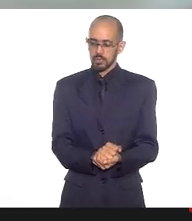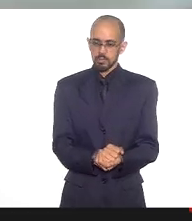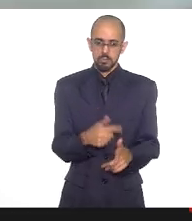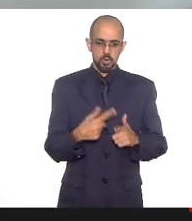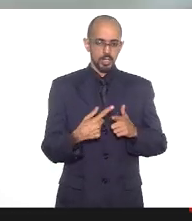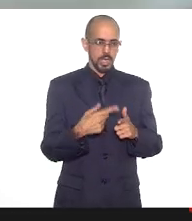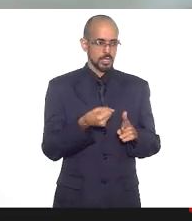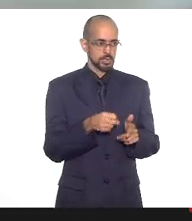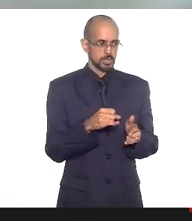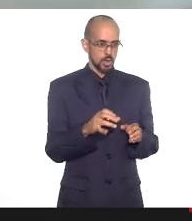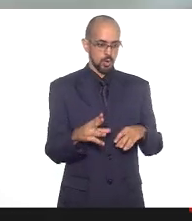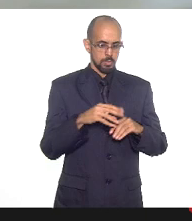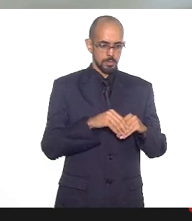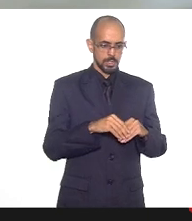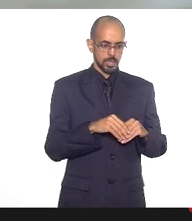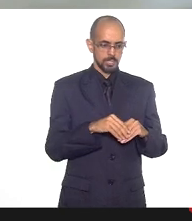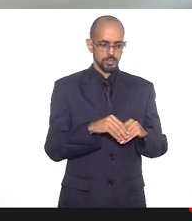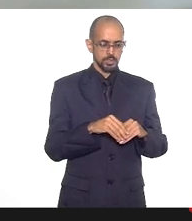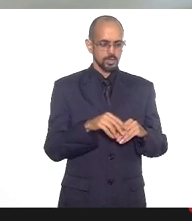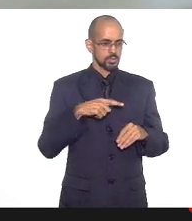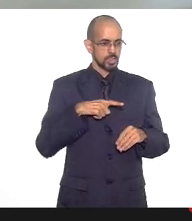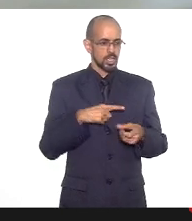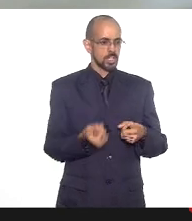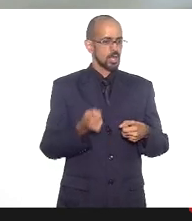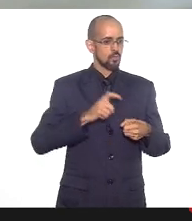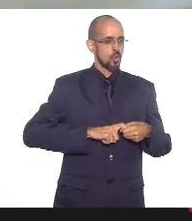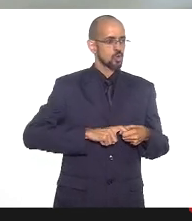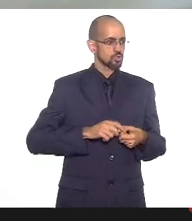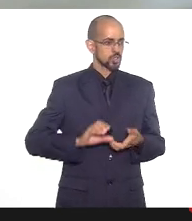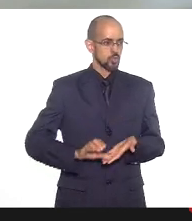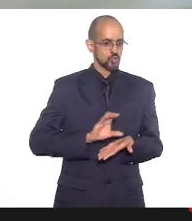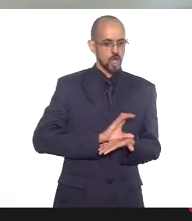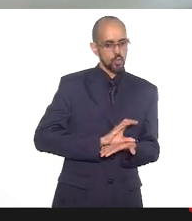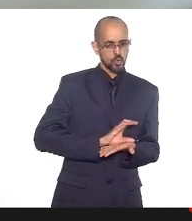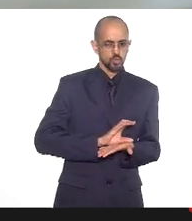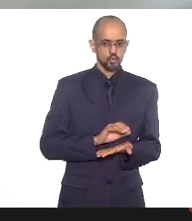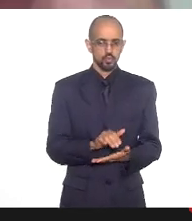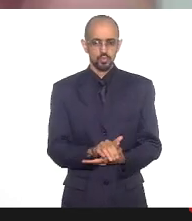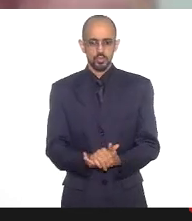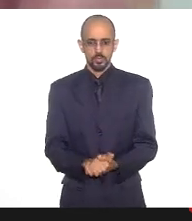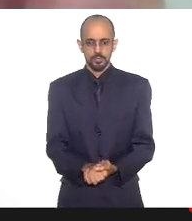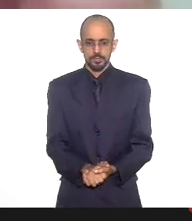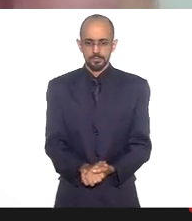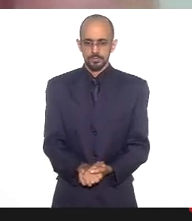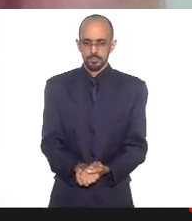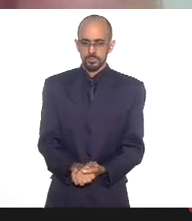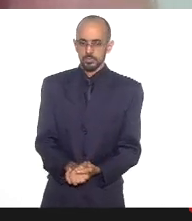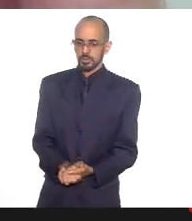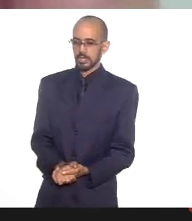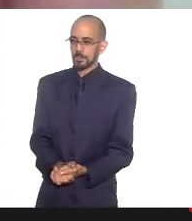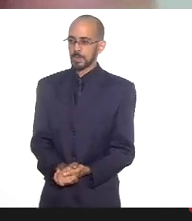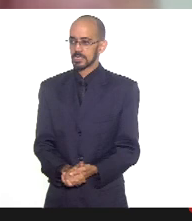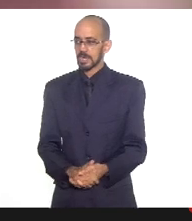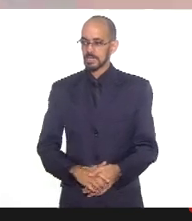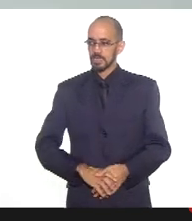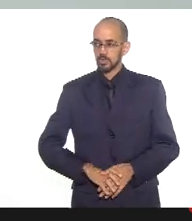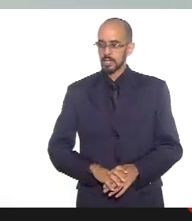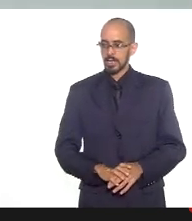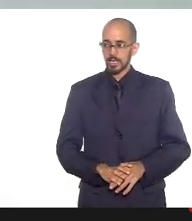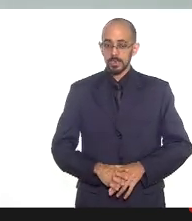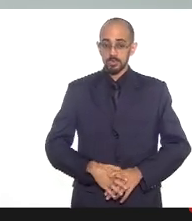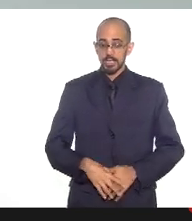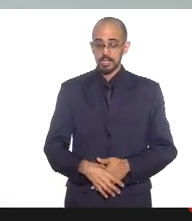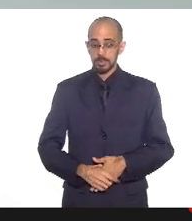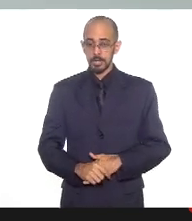estendesse, exatamente haveria devolução de recursos. Doutor Frederico, por favor. Acho que o Frederico vai dizer com mais propriedade,